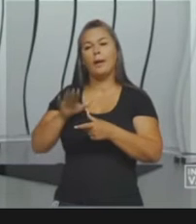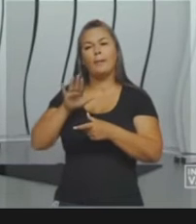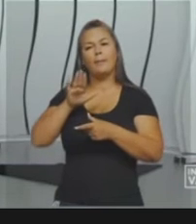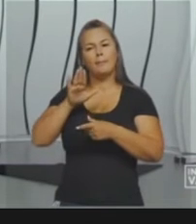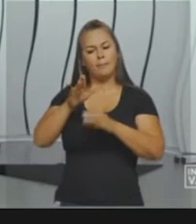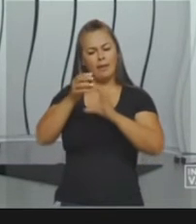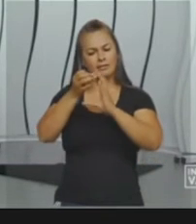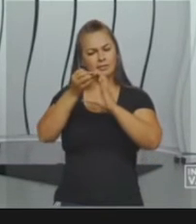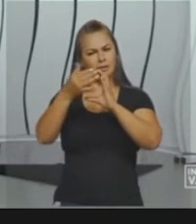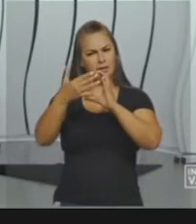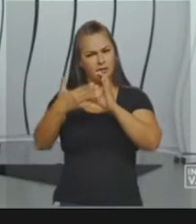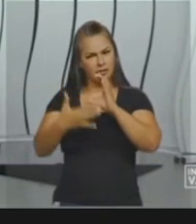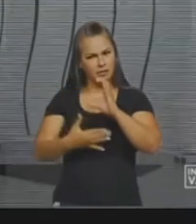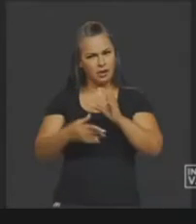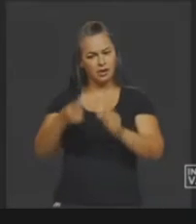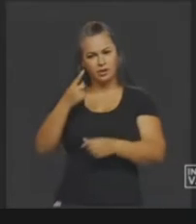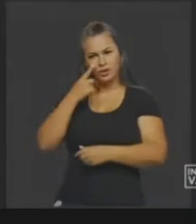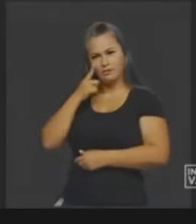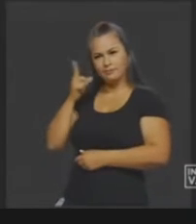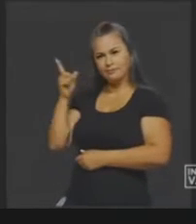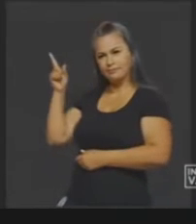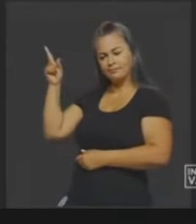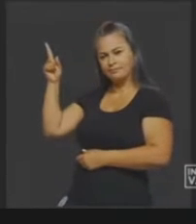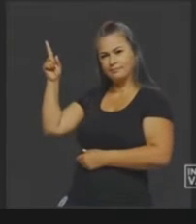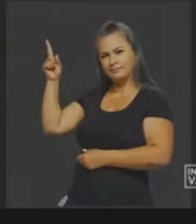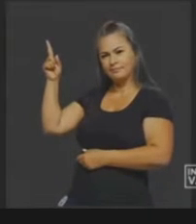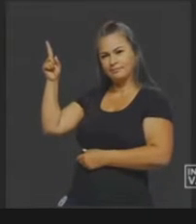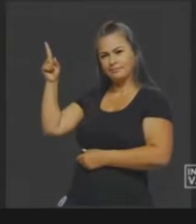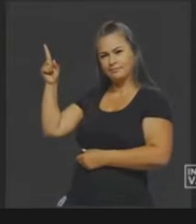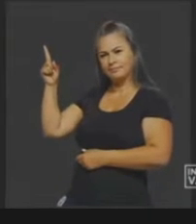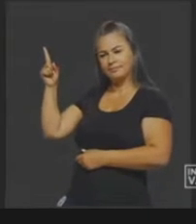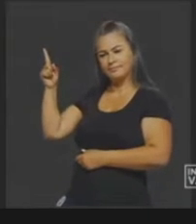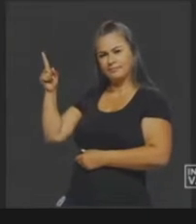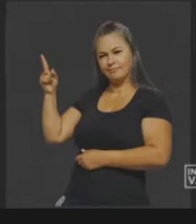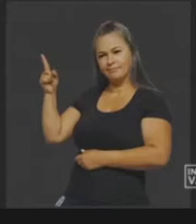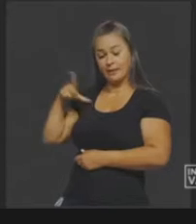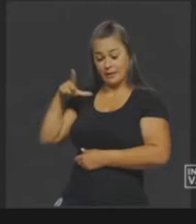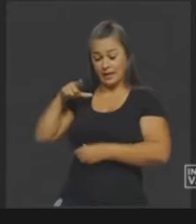várias células, eucarióticos, as células têm núcleo,